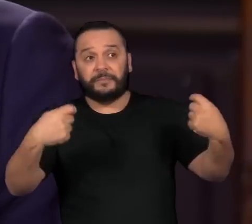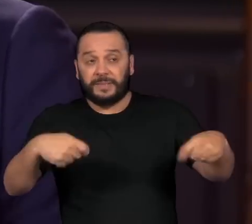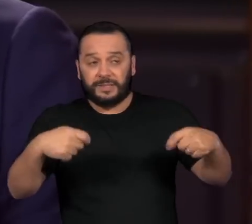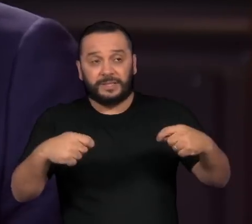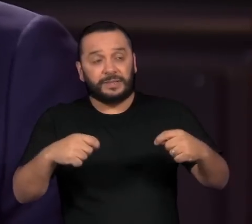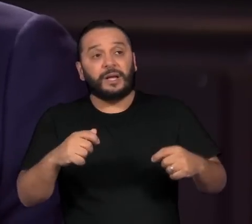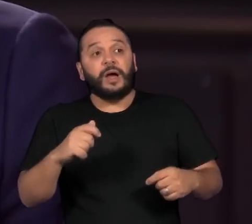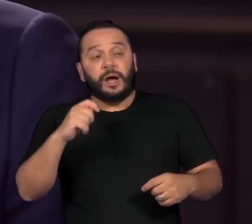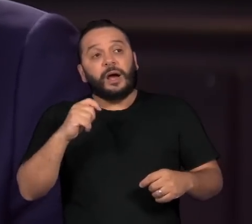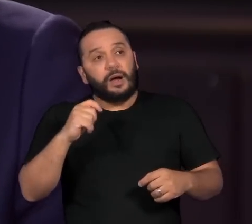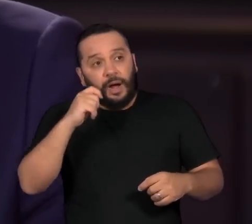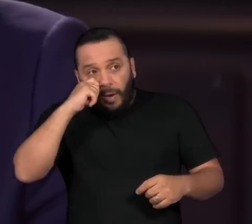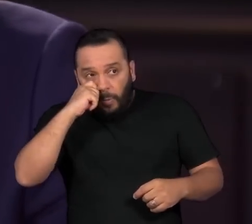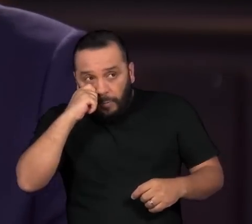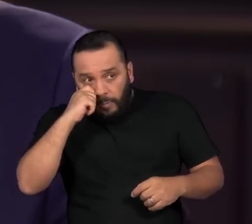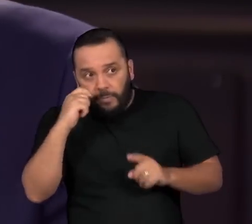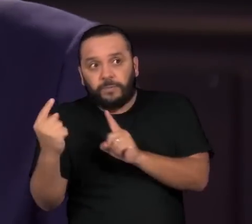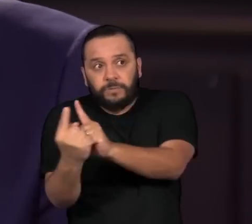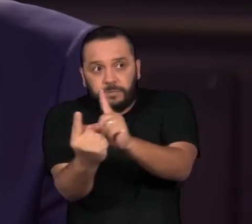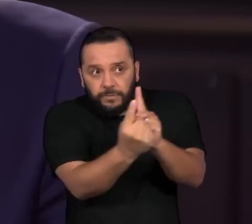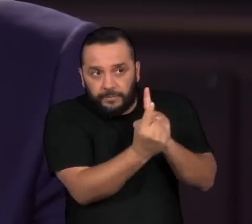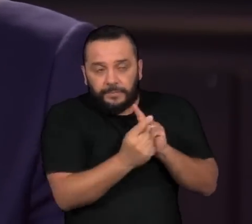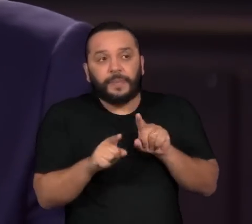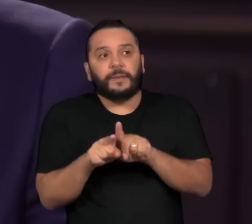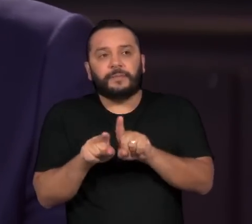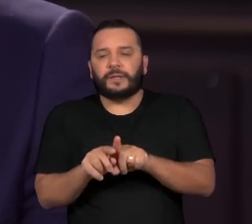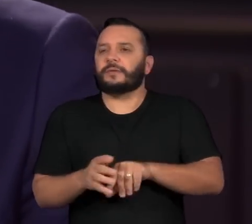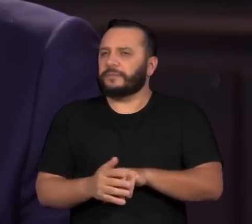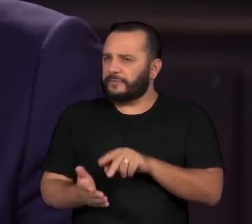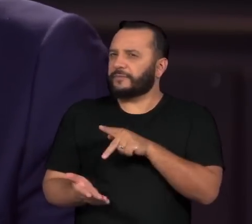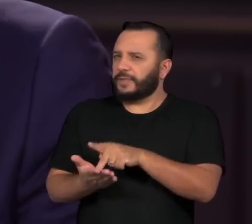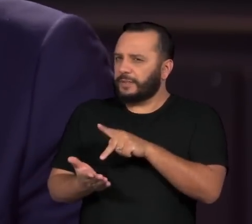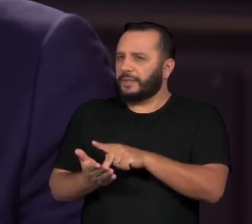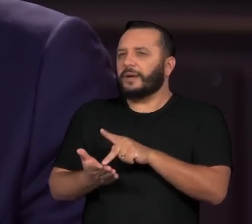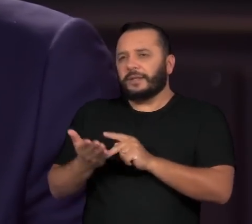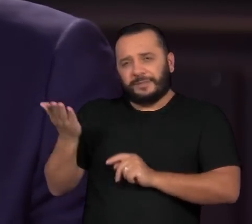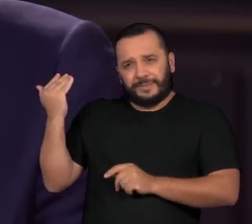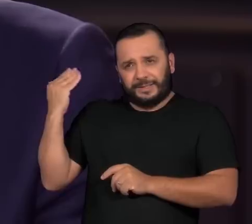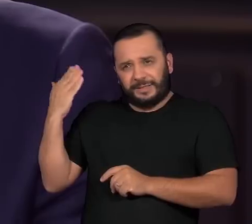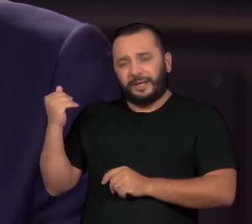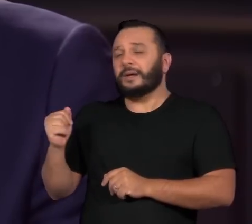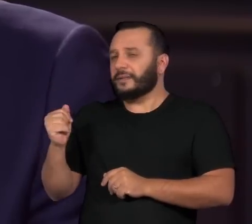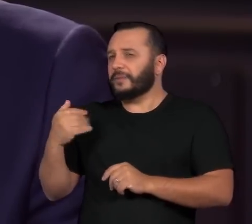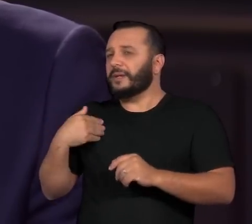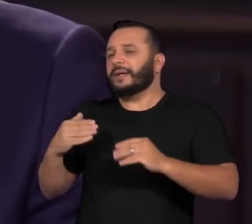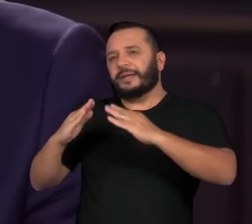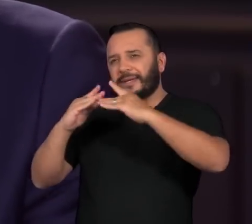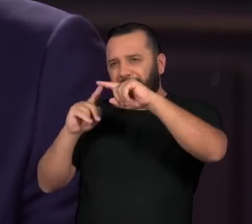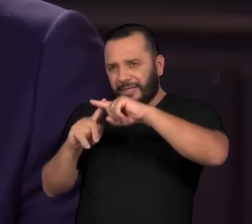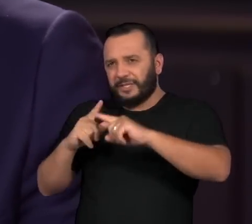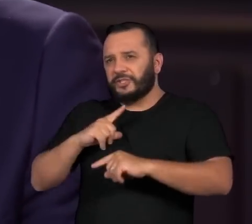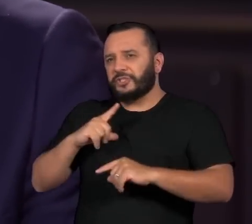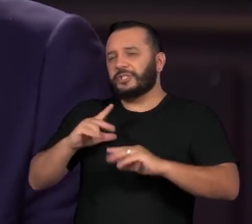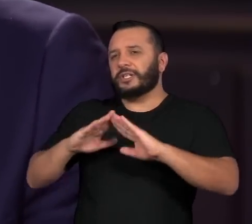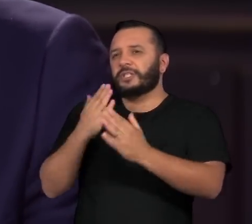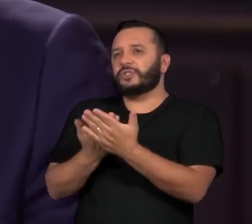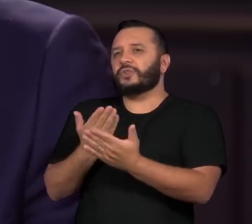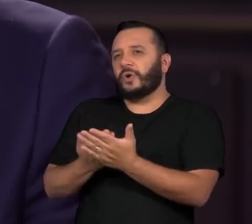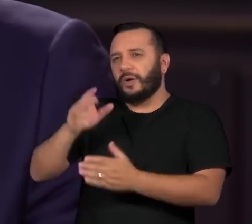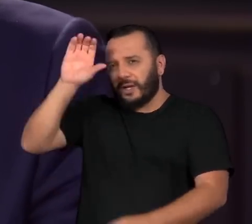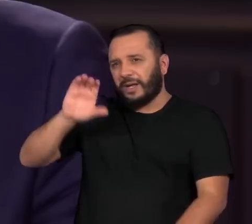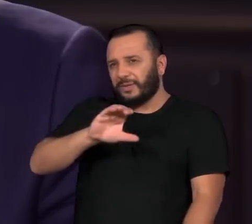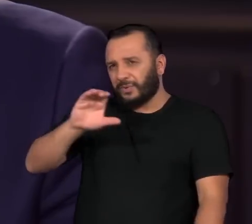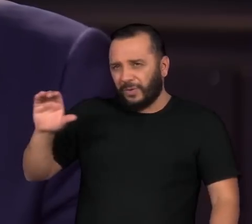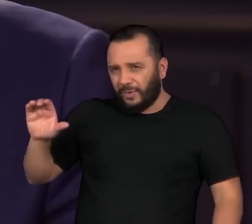A igreja teve um tempo que ela estava muito próxima na educação com os colégios católicos. E vamos lembrar